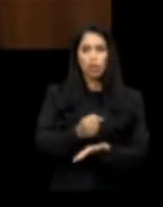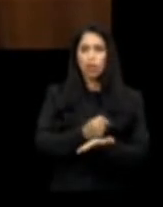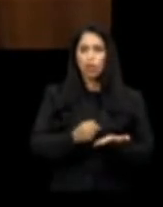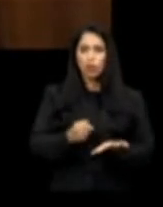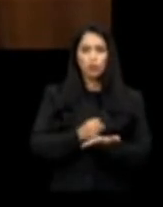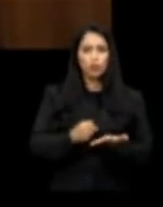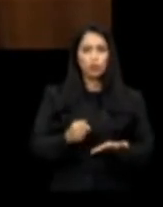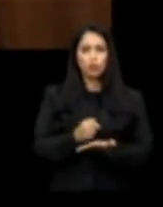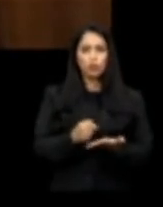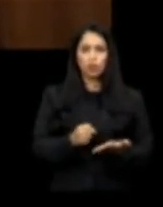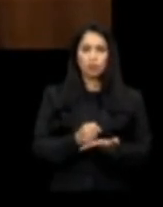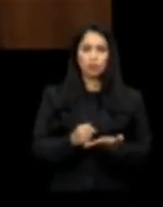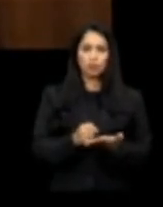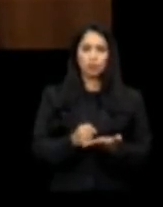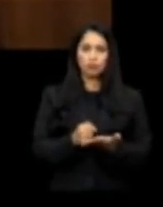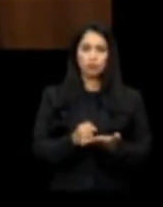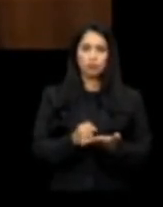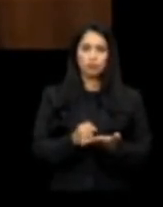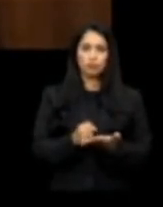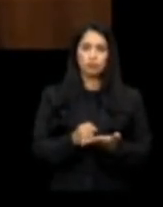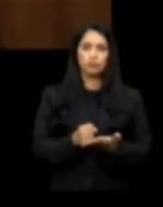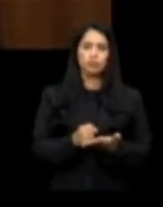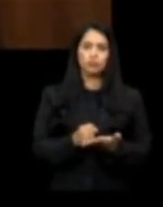à autodeterminação